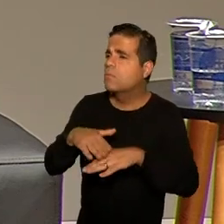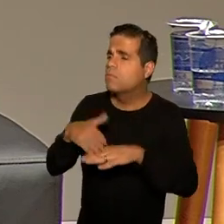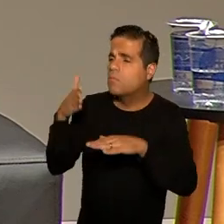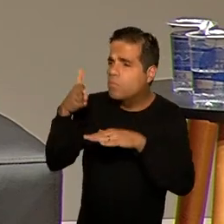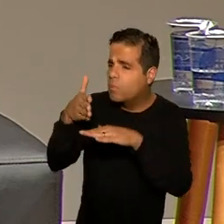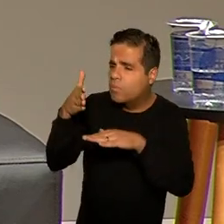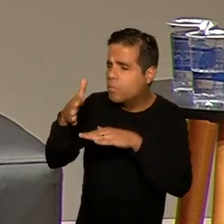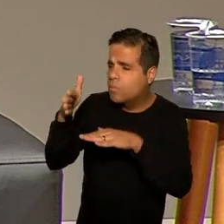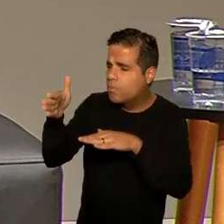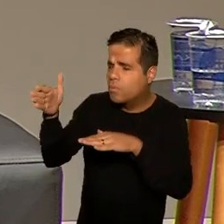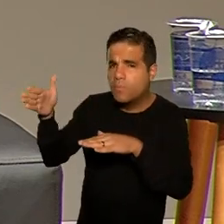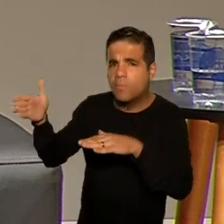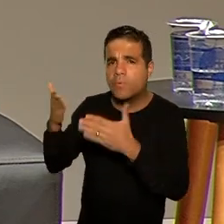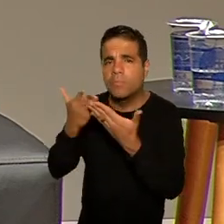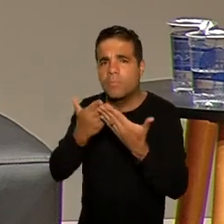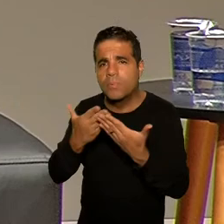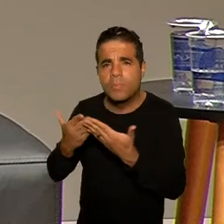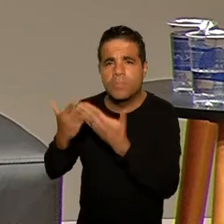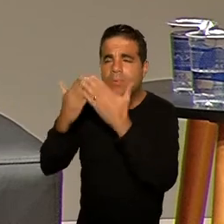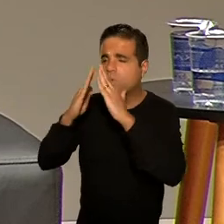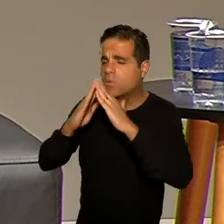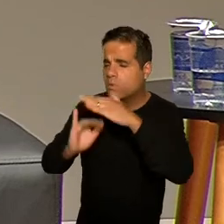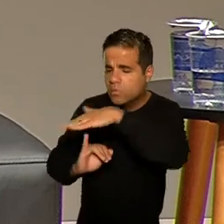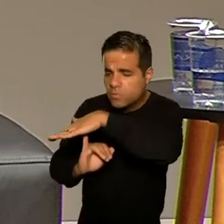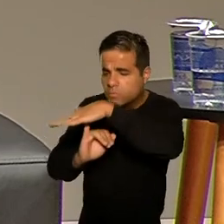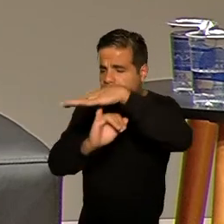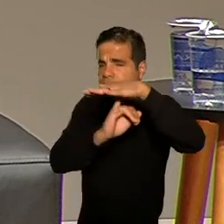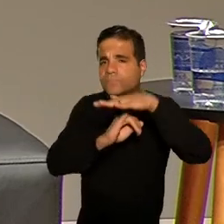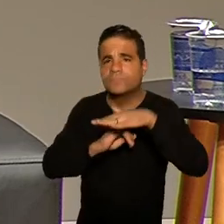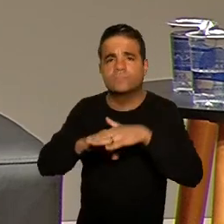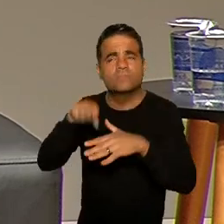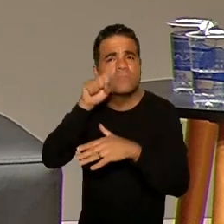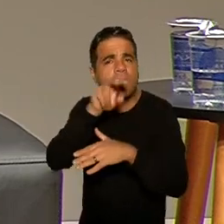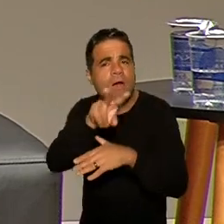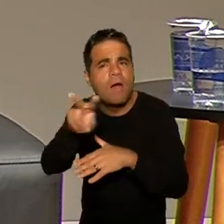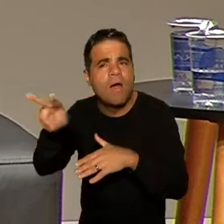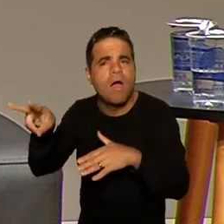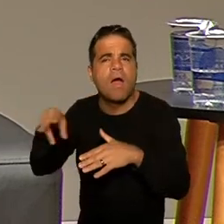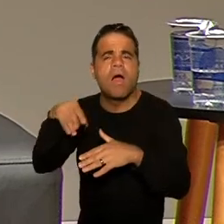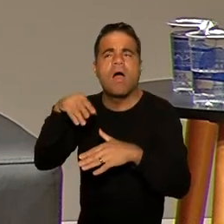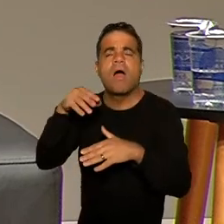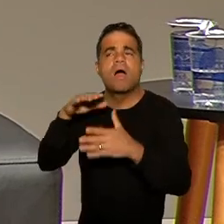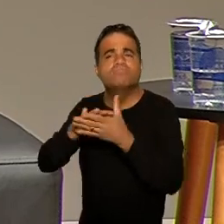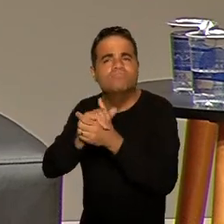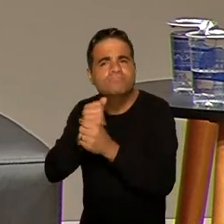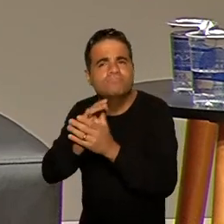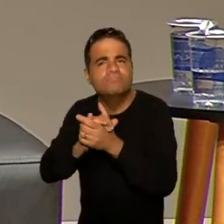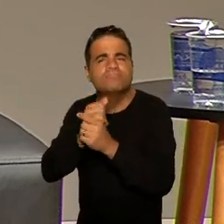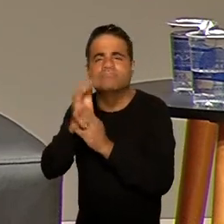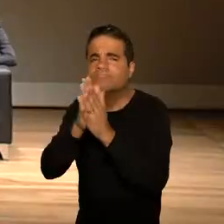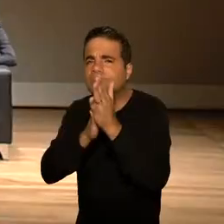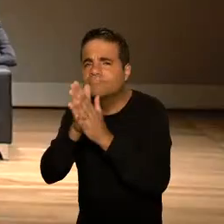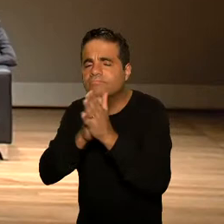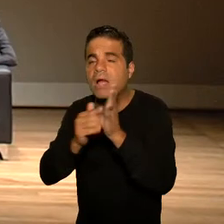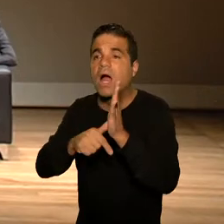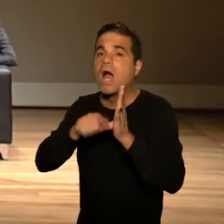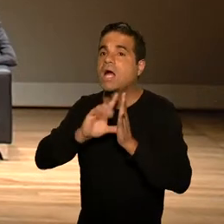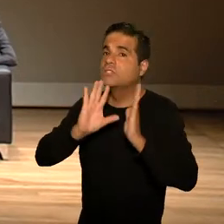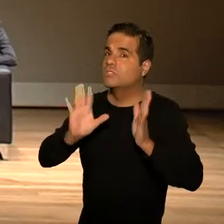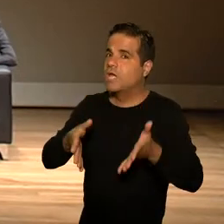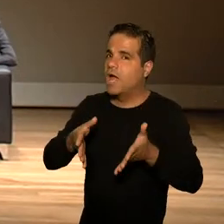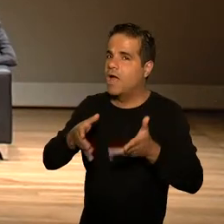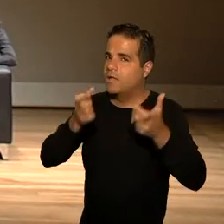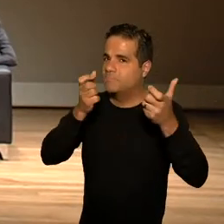frequenta essas Exposições essas instituições muitas vezes vem com essa expectativa e eu queria trazer um exemplo que eu tinha comentado